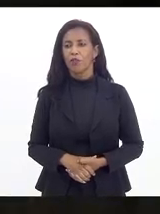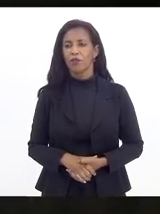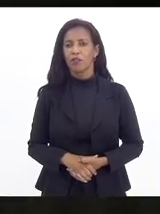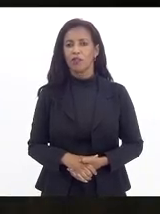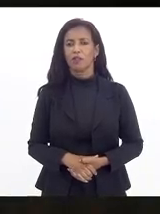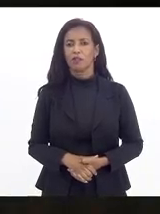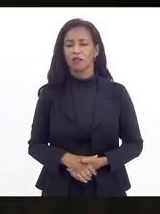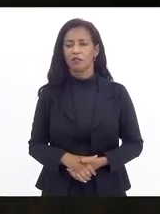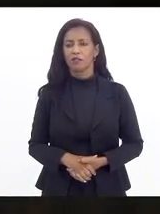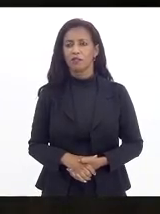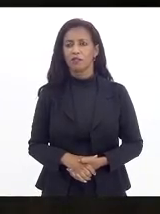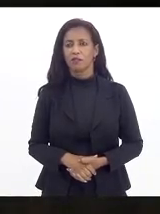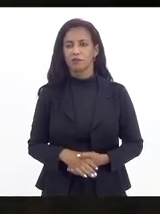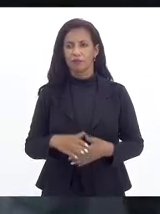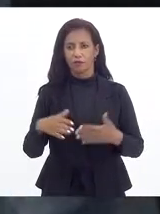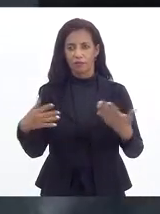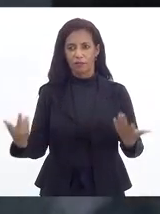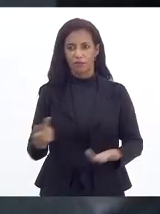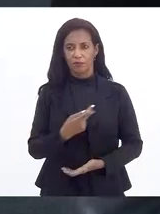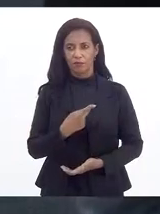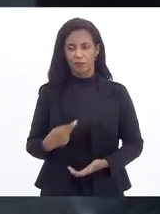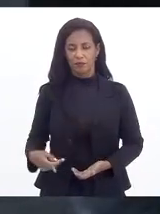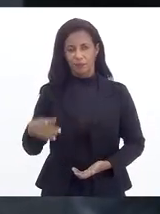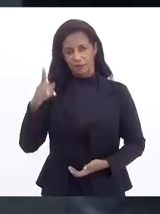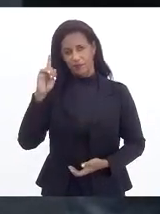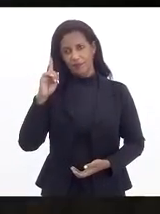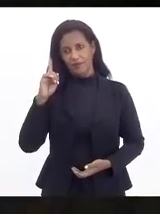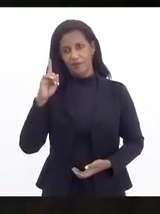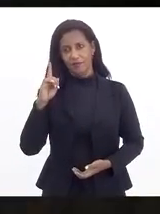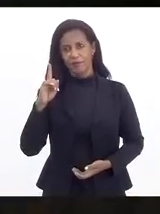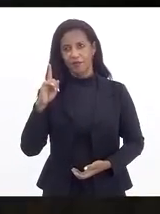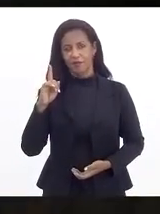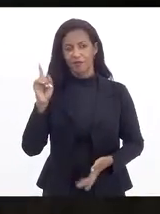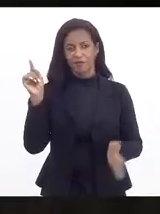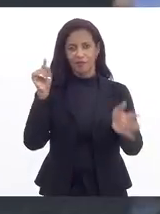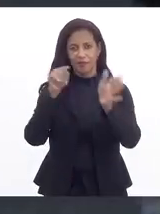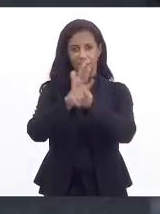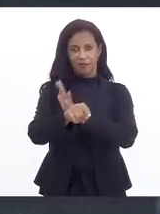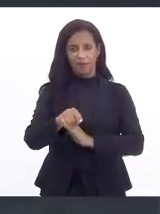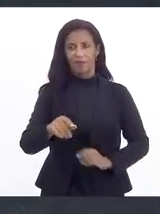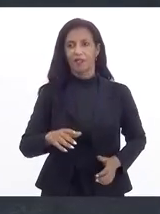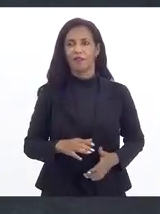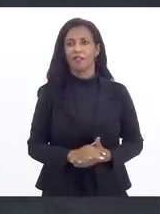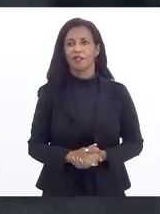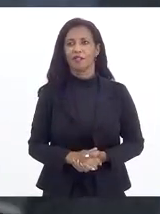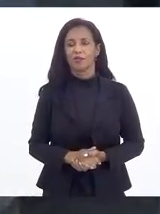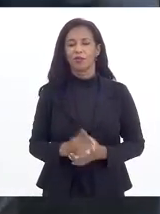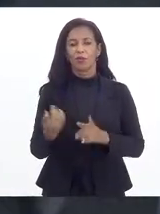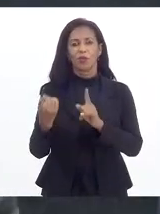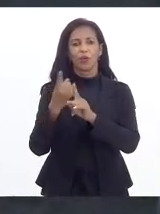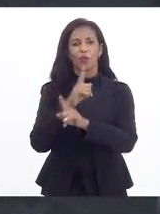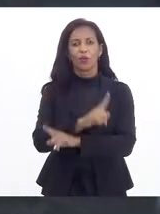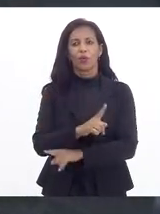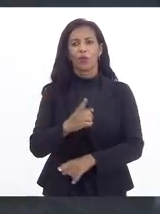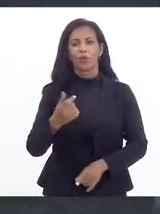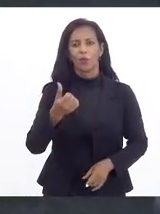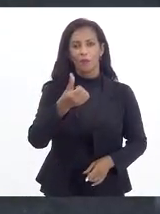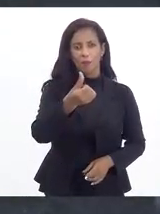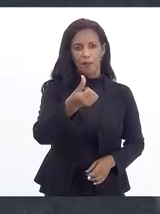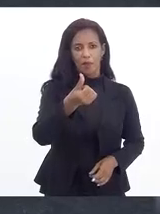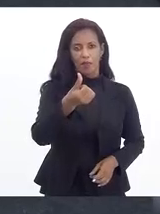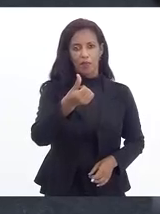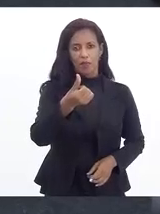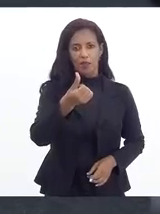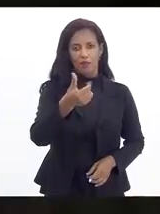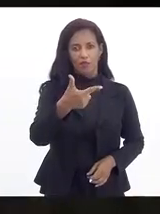Deputada. Senhor presidente, pela ordem, muito rápido. Não, só deixa... para saber se o senhor consignou o voto contrário no 621